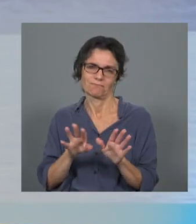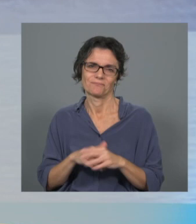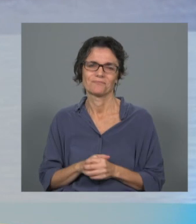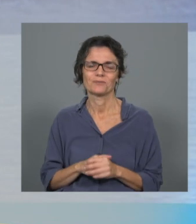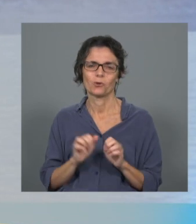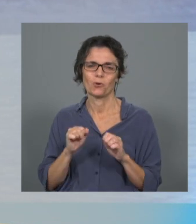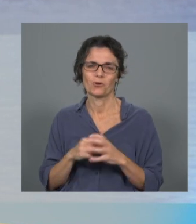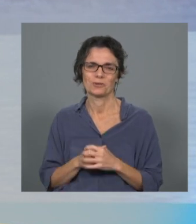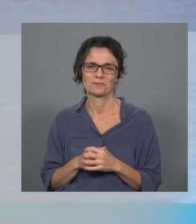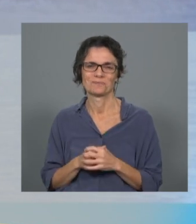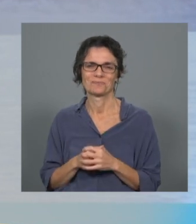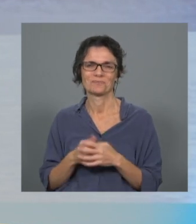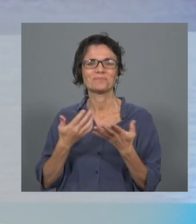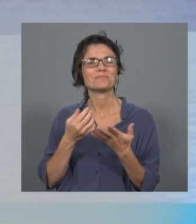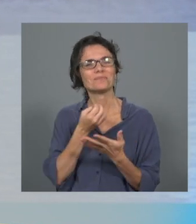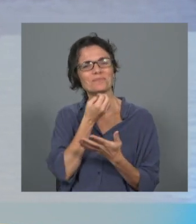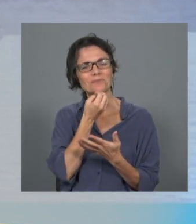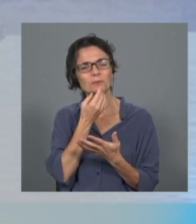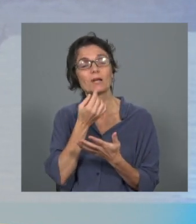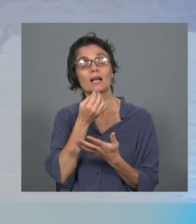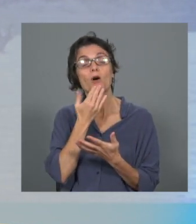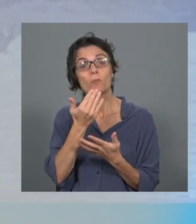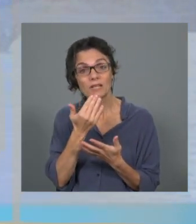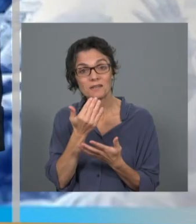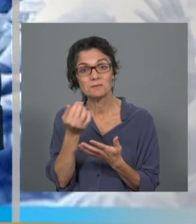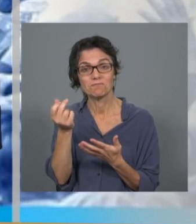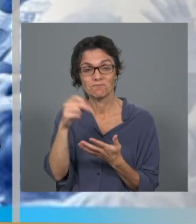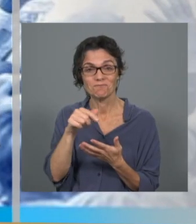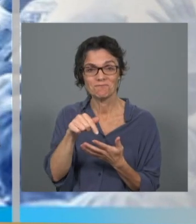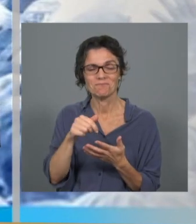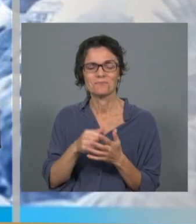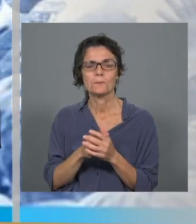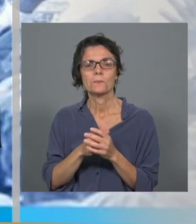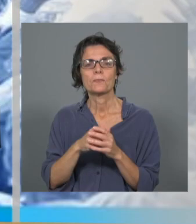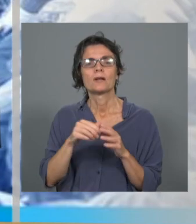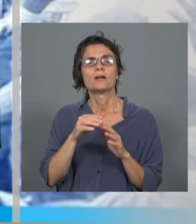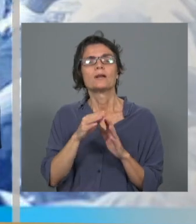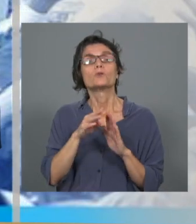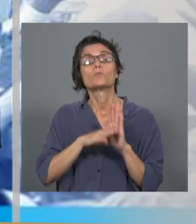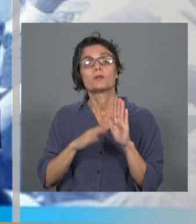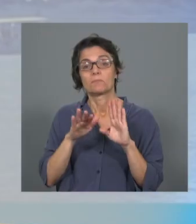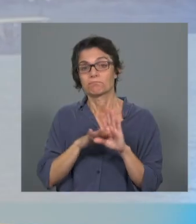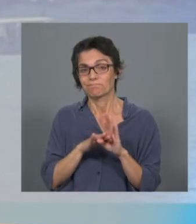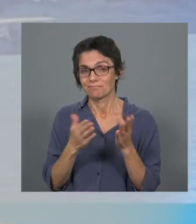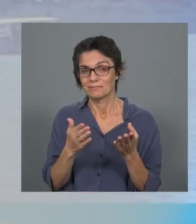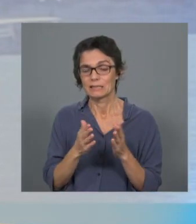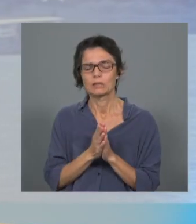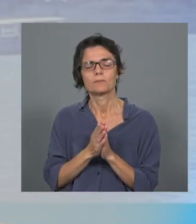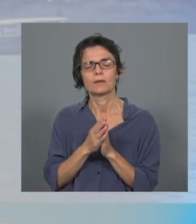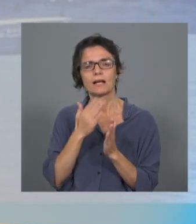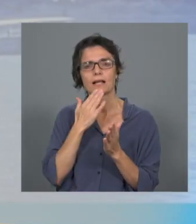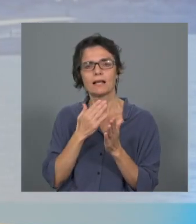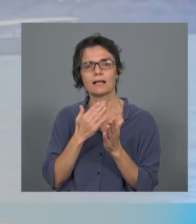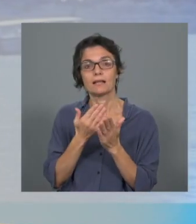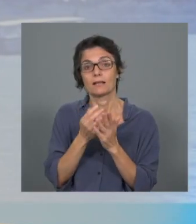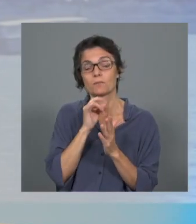Muito obrigado, Ana Leal. Nós gostamos muito de a ter cá. Ficam aqui linhas que certamente para quem nos escuta e quem nos vê